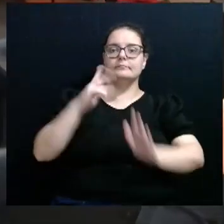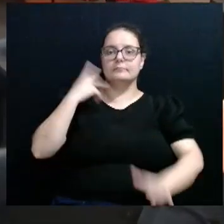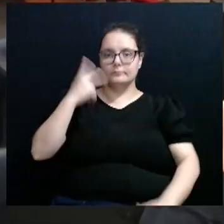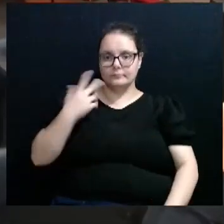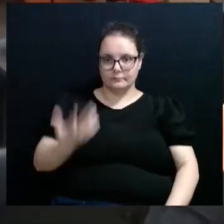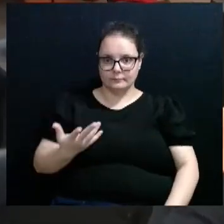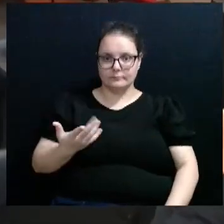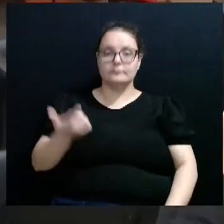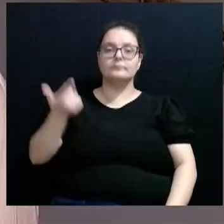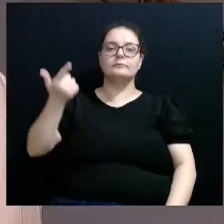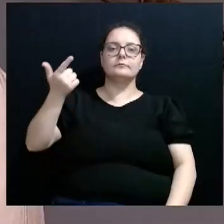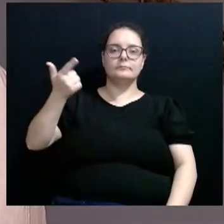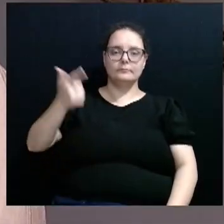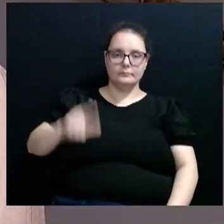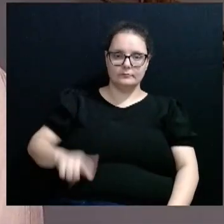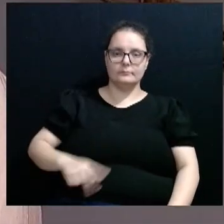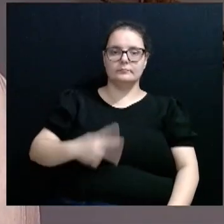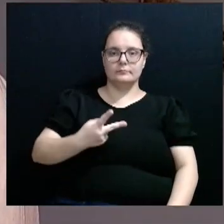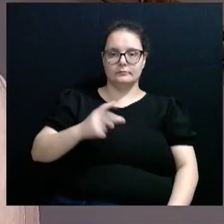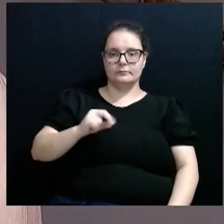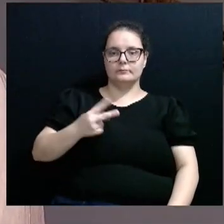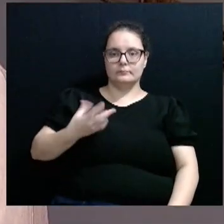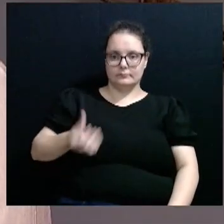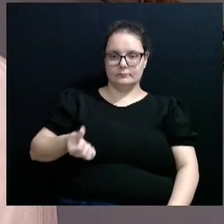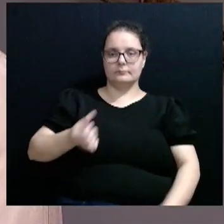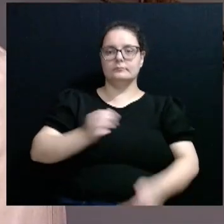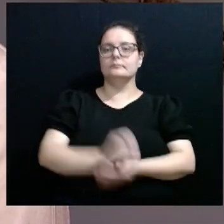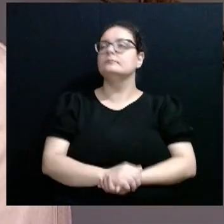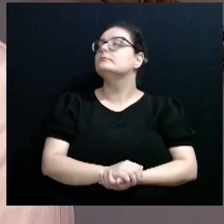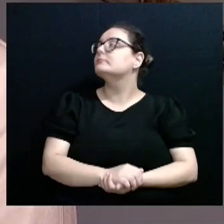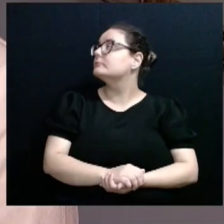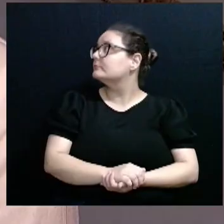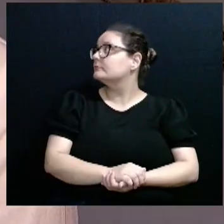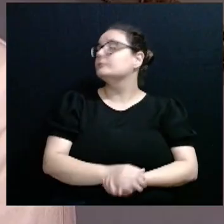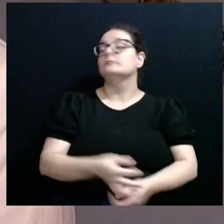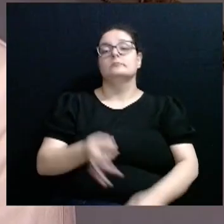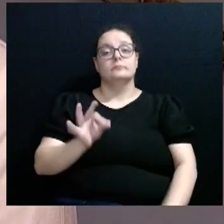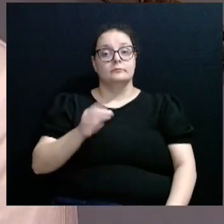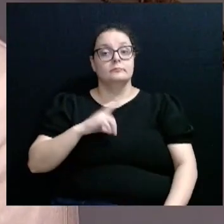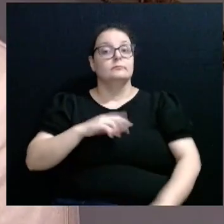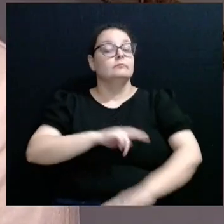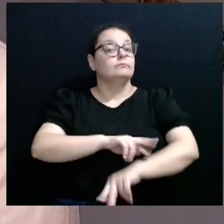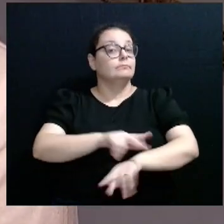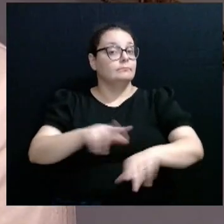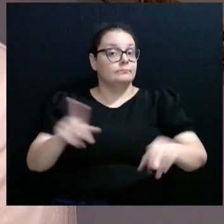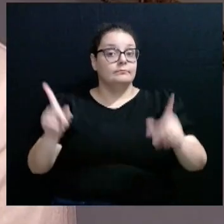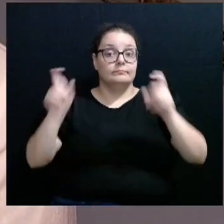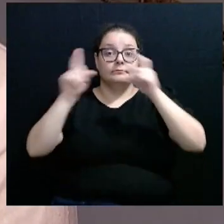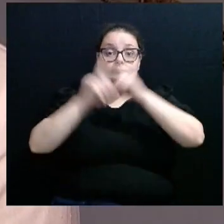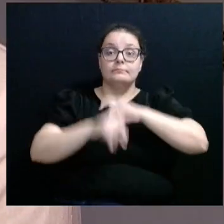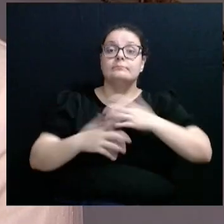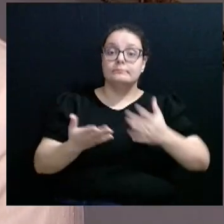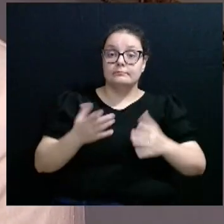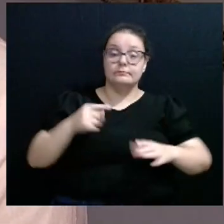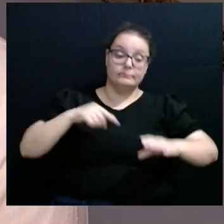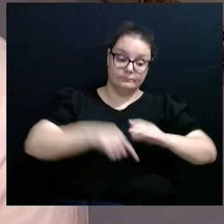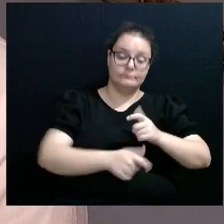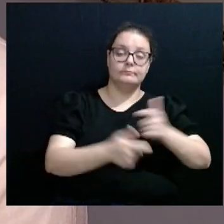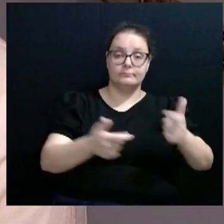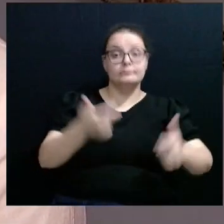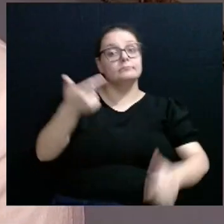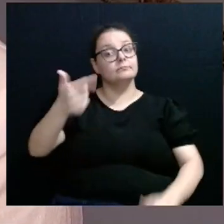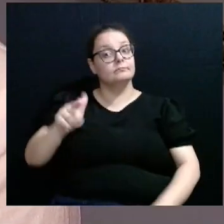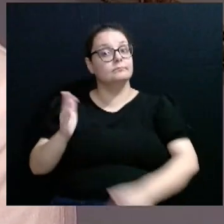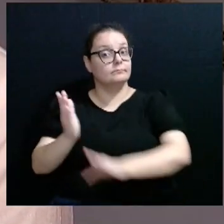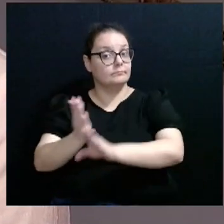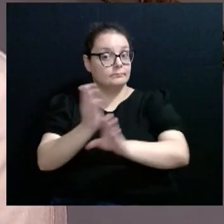em 2026. Sem dúvida nenhuma, e eu acho que a gente tem inúmeros desafios de avançar e identificar para essas populações. Tem um dado